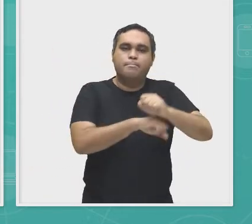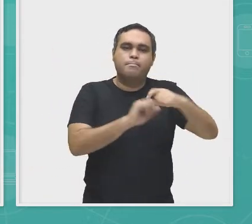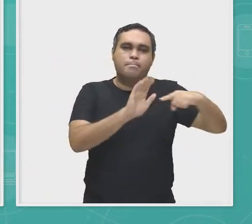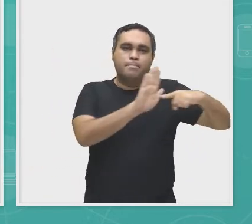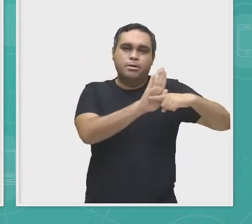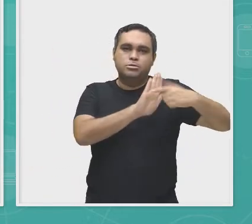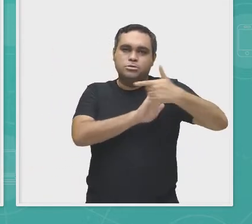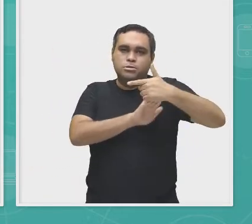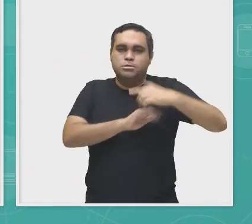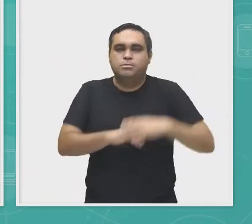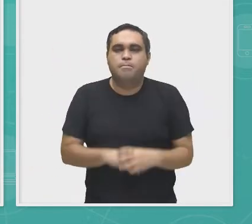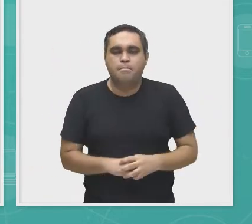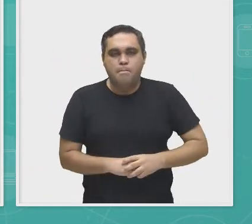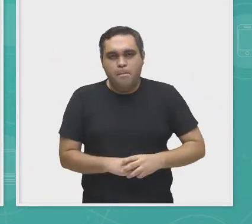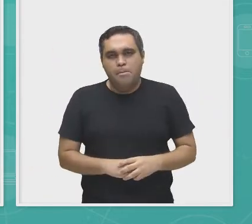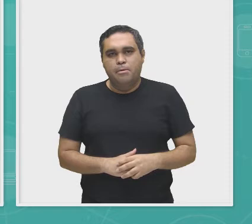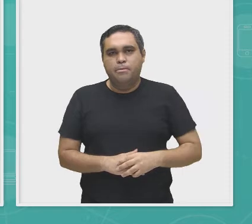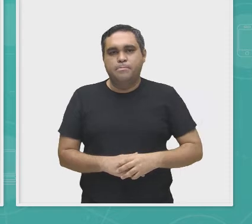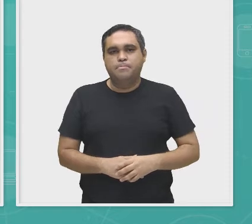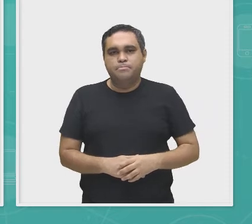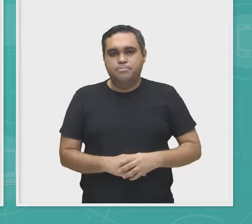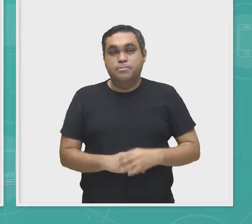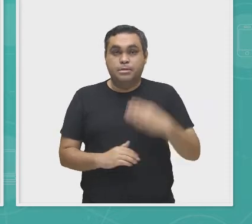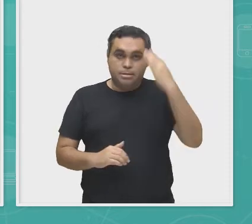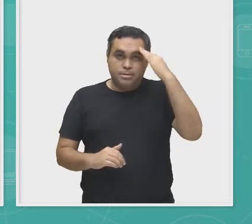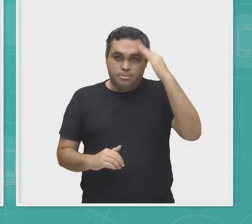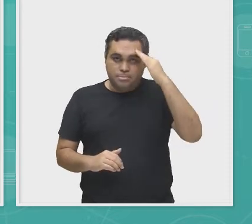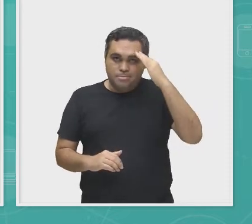Que é justamente o valor lá da diferença, perfeito?